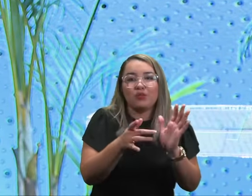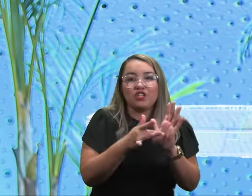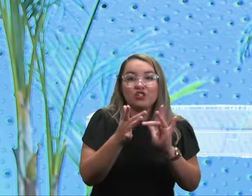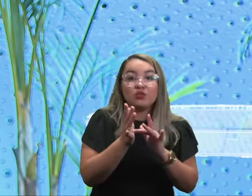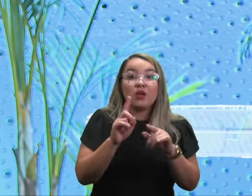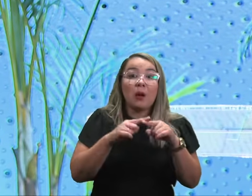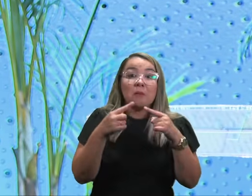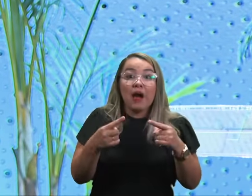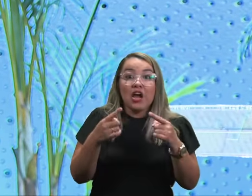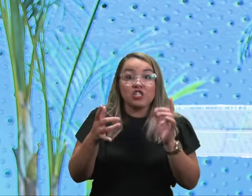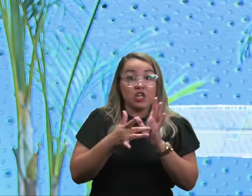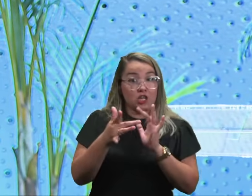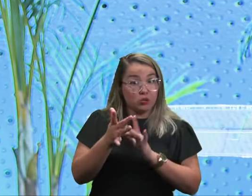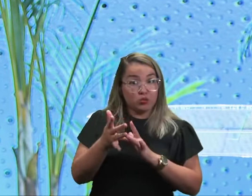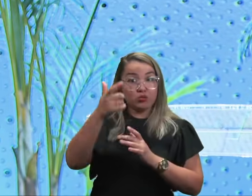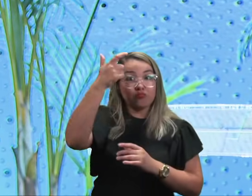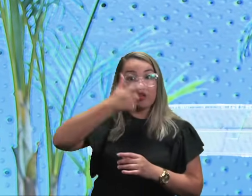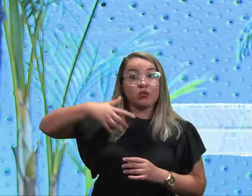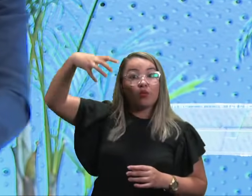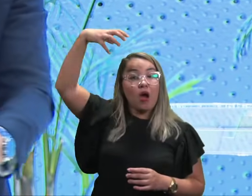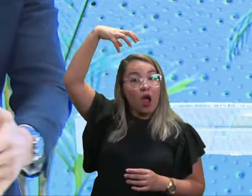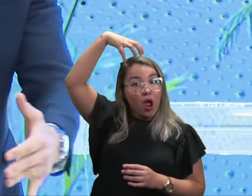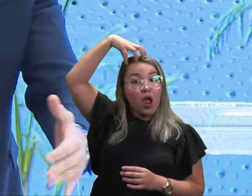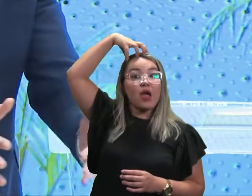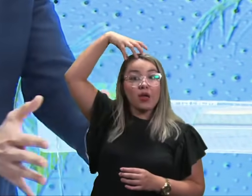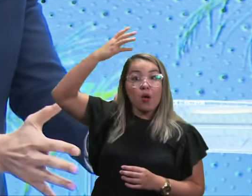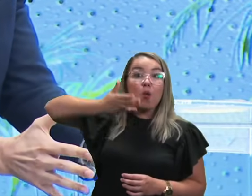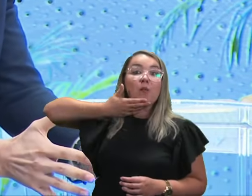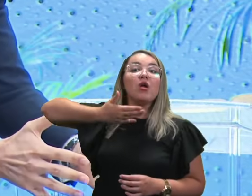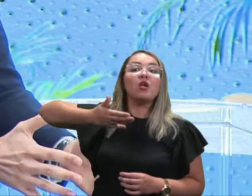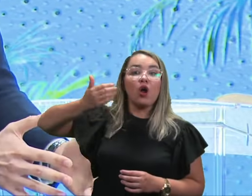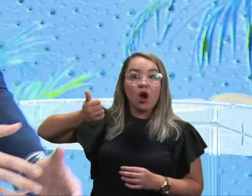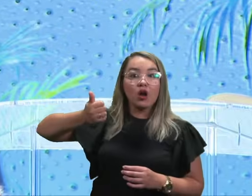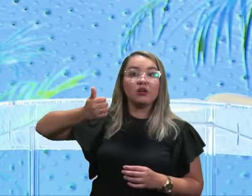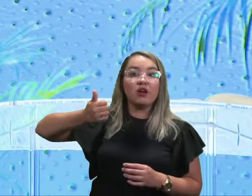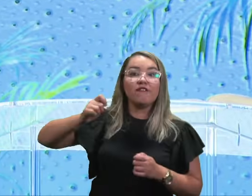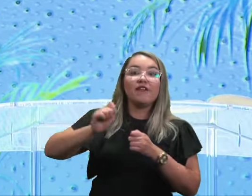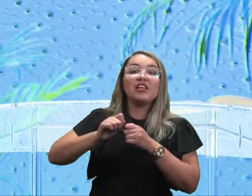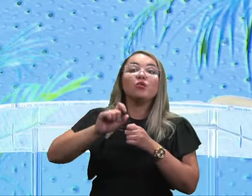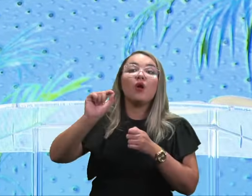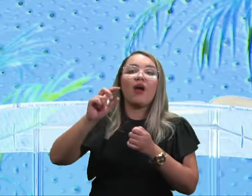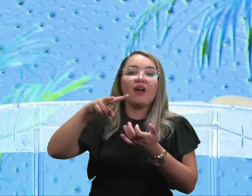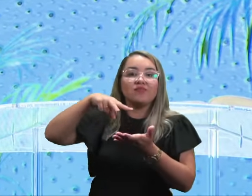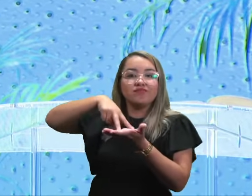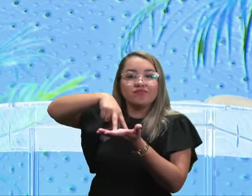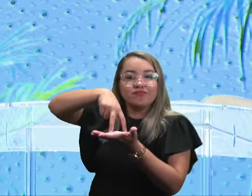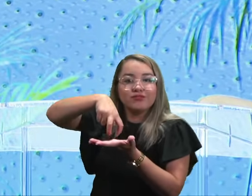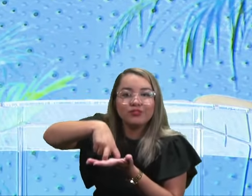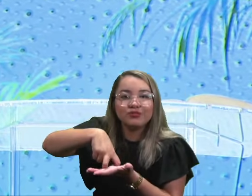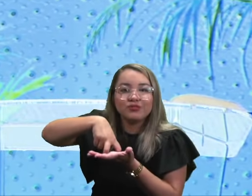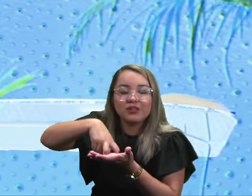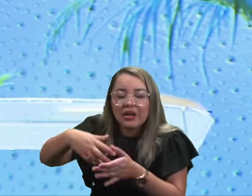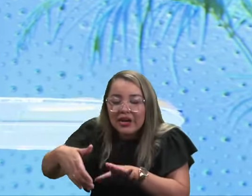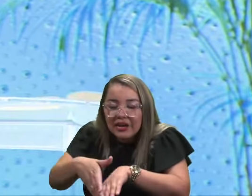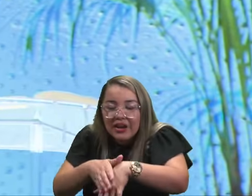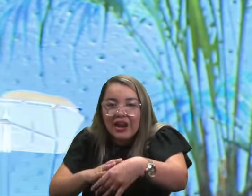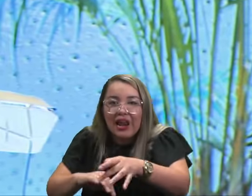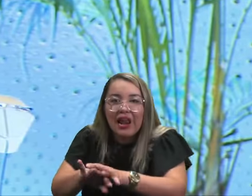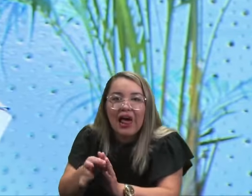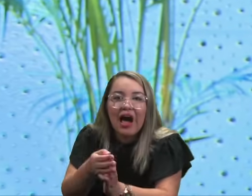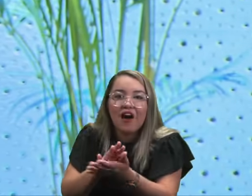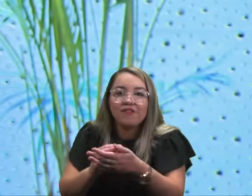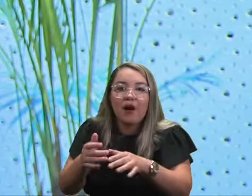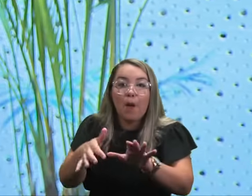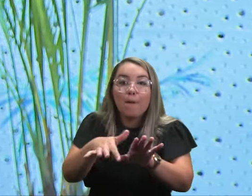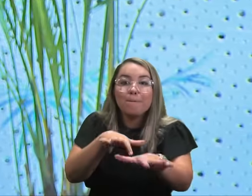mestre cinge-se com a toalha e vai lavar os pés dos discípulos. E quando Jesus termina, ele diz assim: olha,